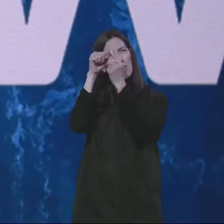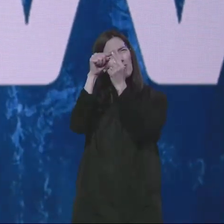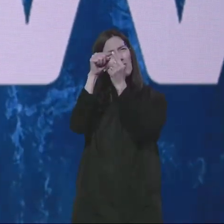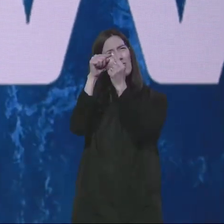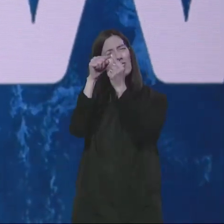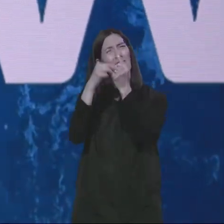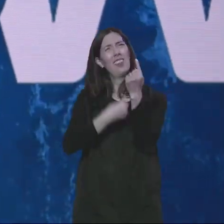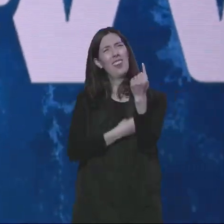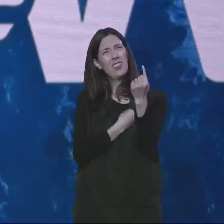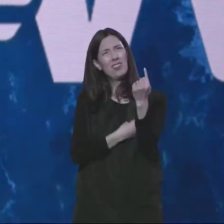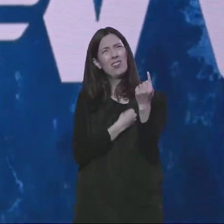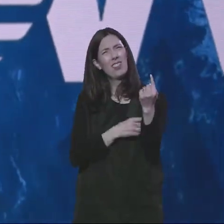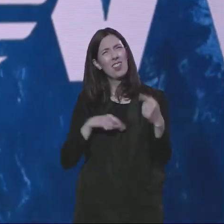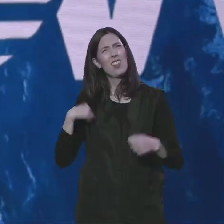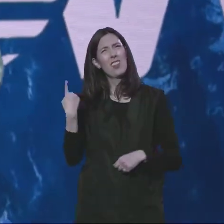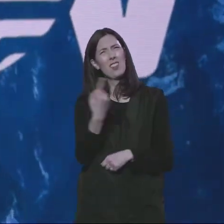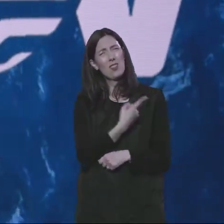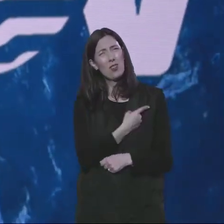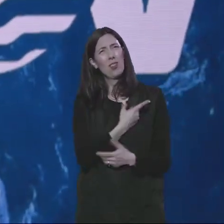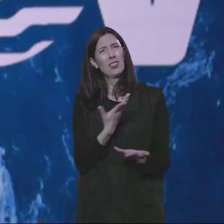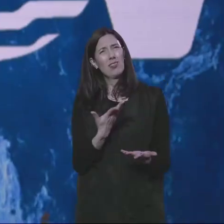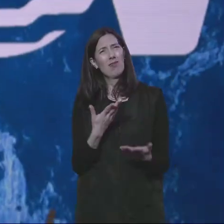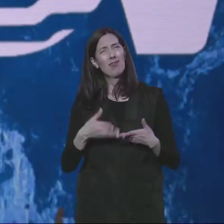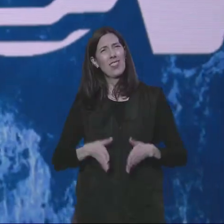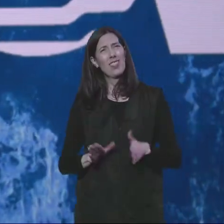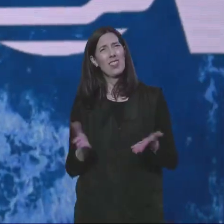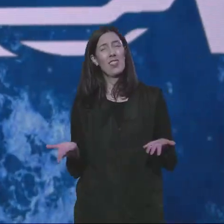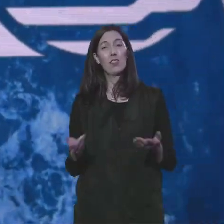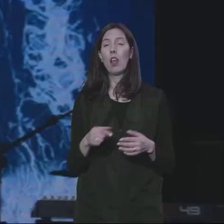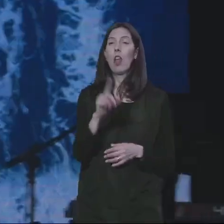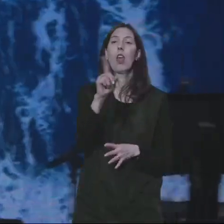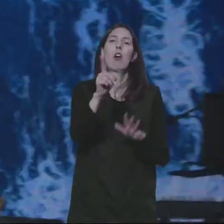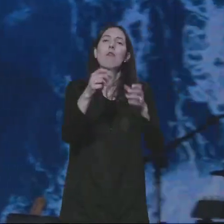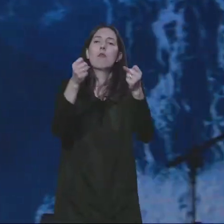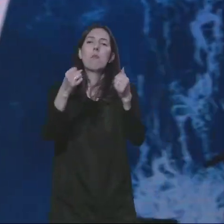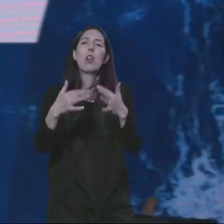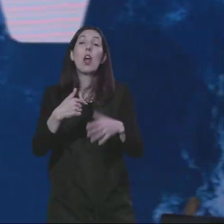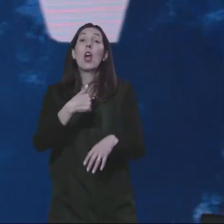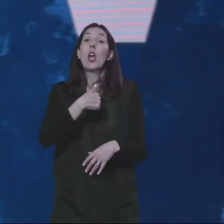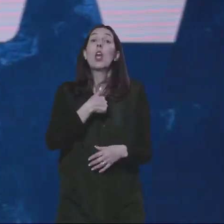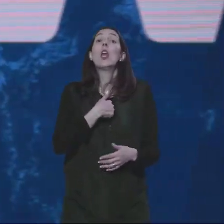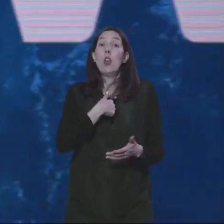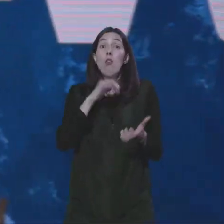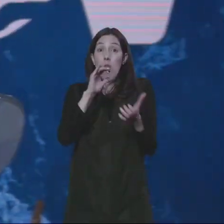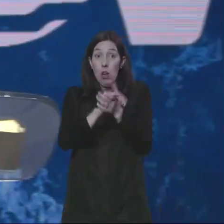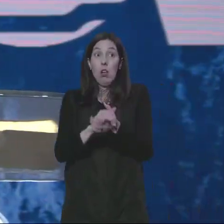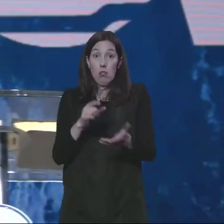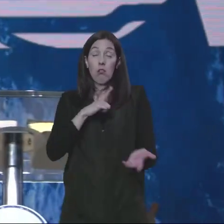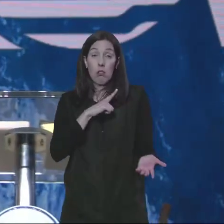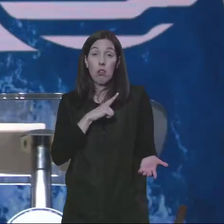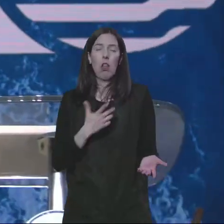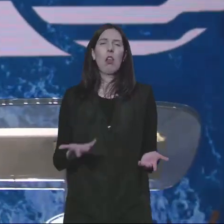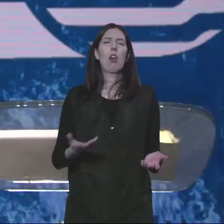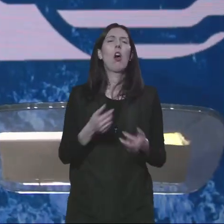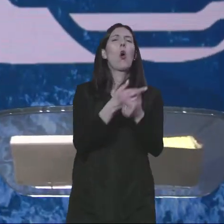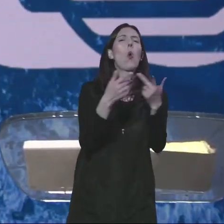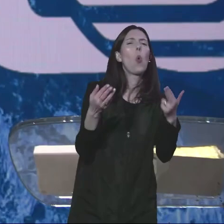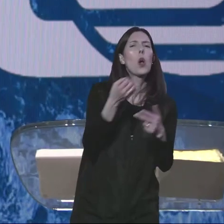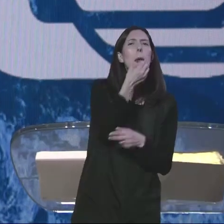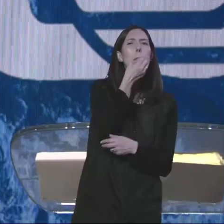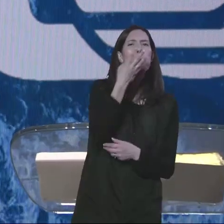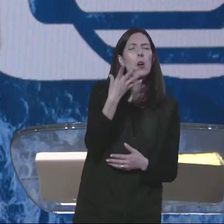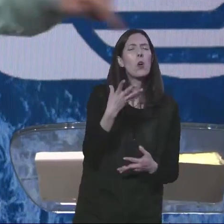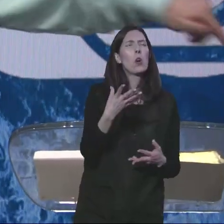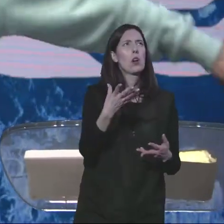Será que é para isso que é a minha e a sua vida? Eu não estou falando que casar é pecado, eu sou casado. Eu não estou falando que ter coisas boas aqui é pecado,